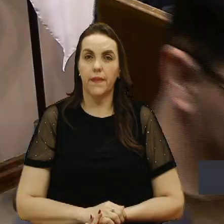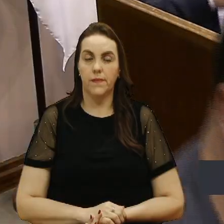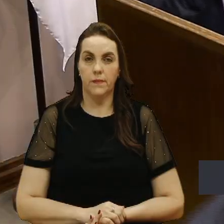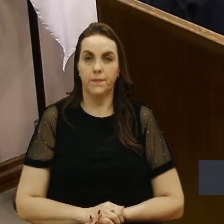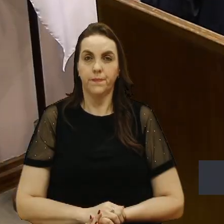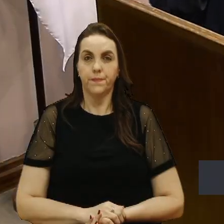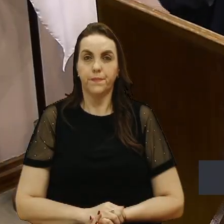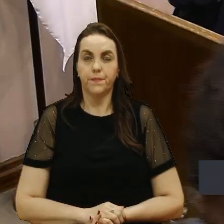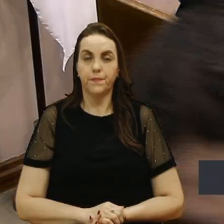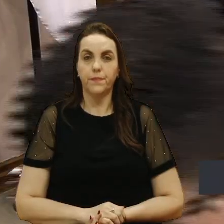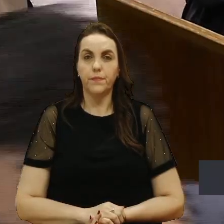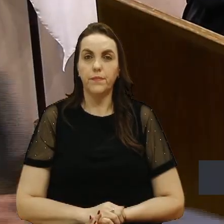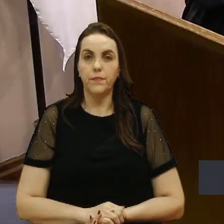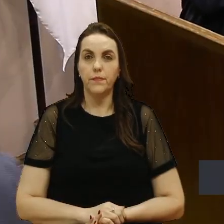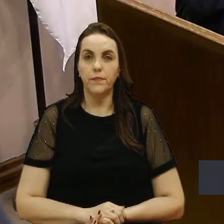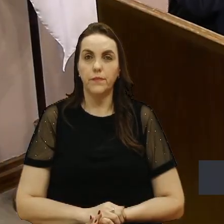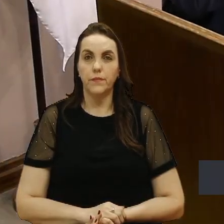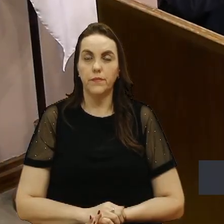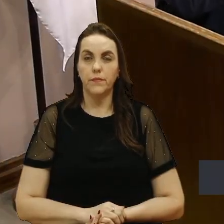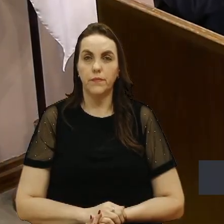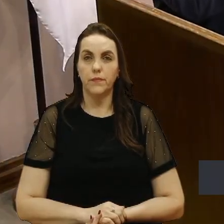bom.